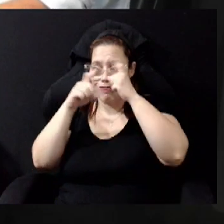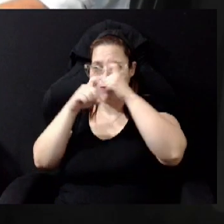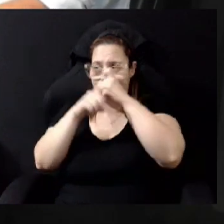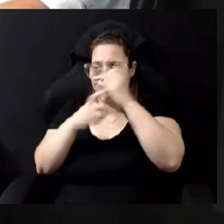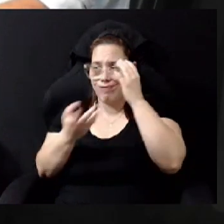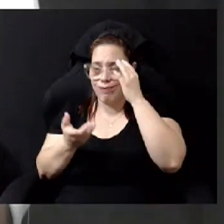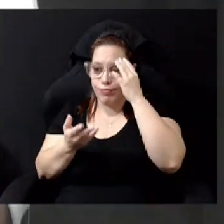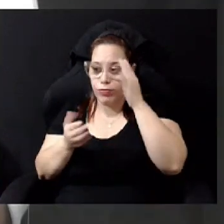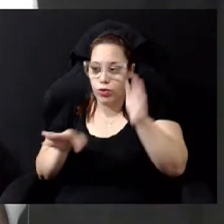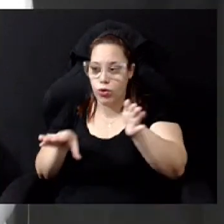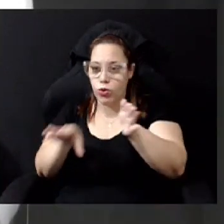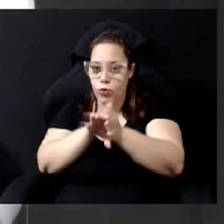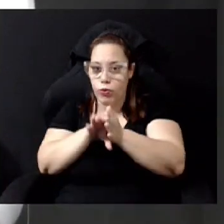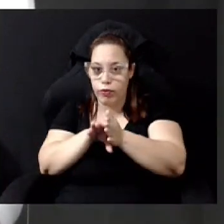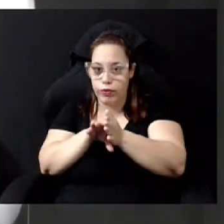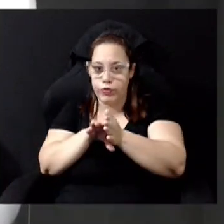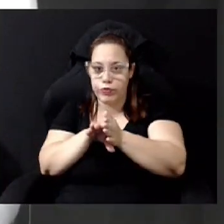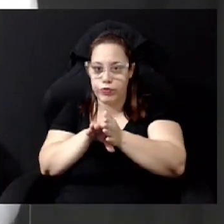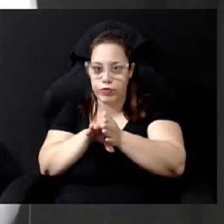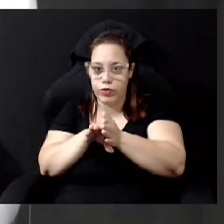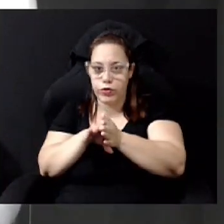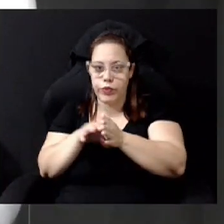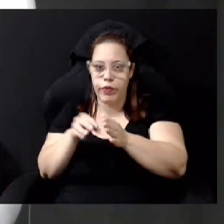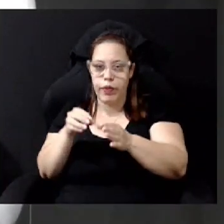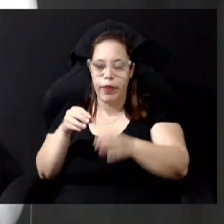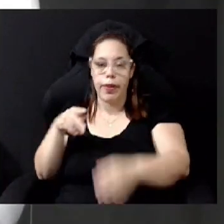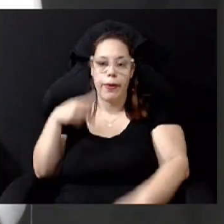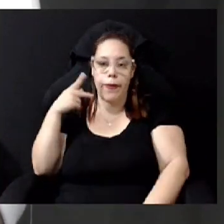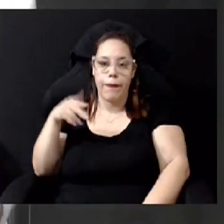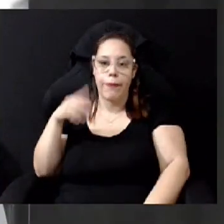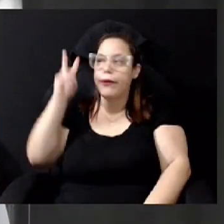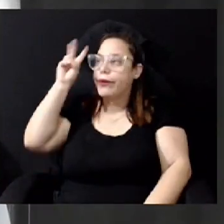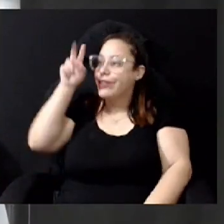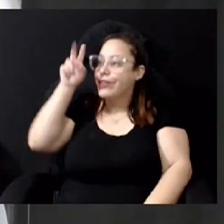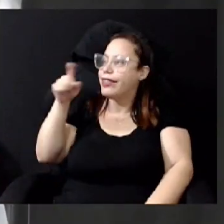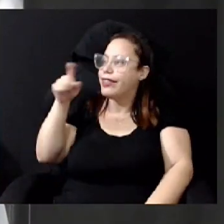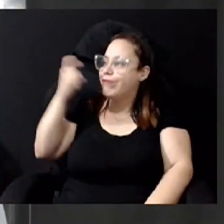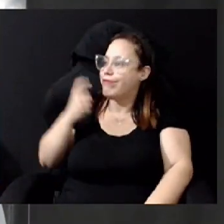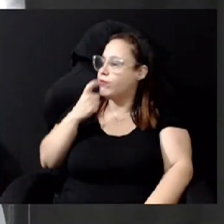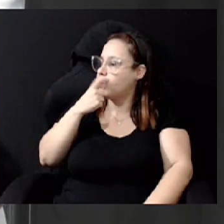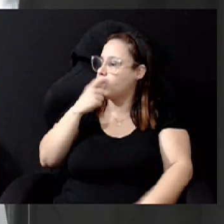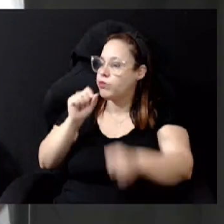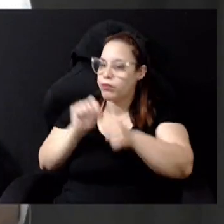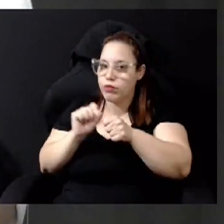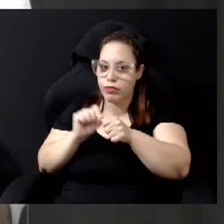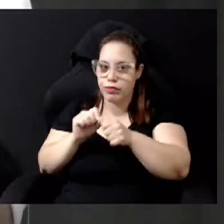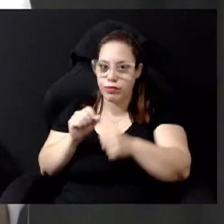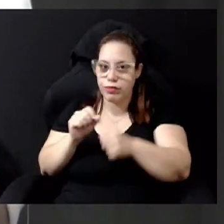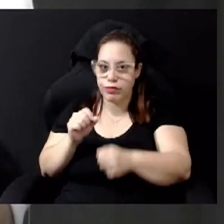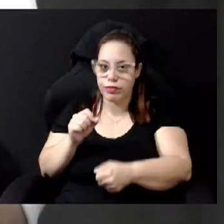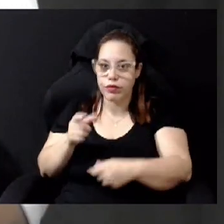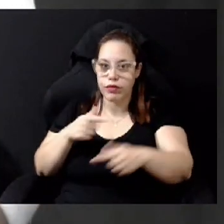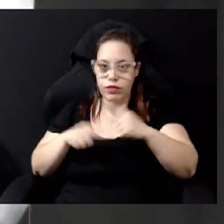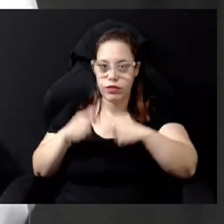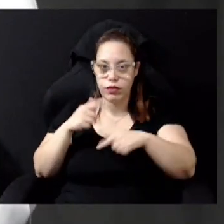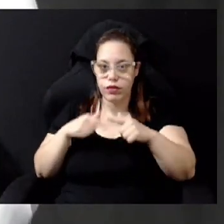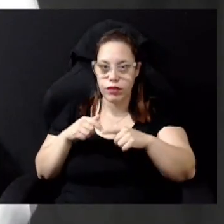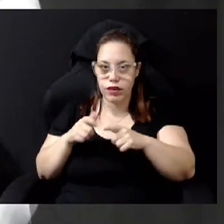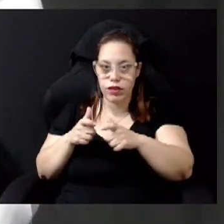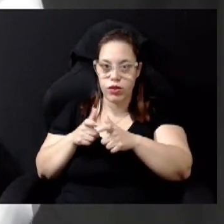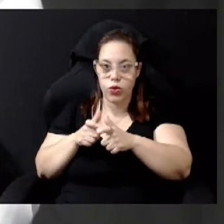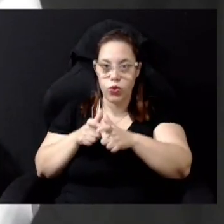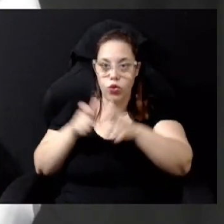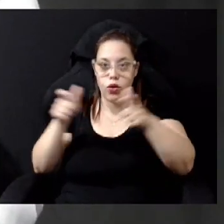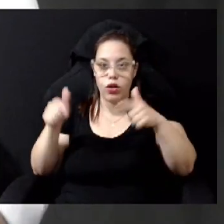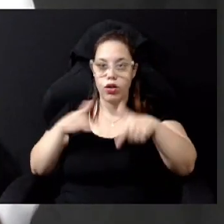entrei como vereador, Mirna, você vai lembrar disso, nós fizemos uma das gestões, né, um grande trabalho. Nós tínhamos esgoto